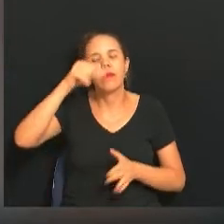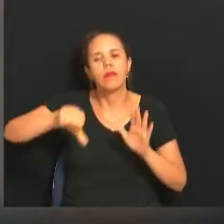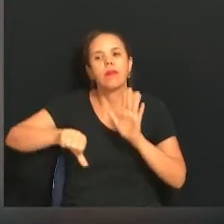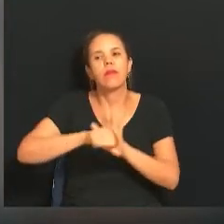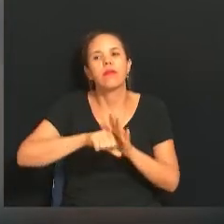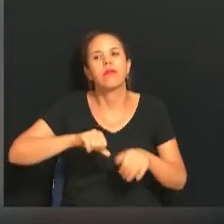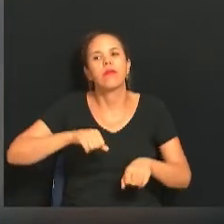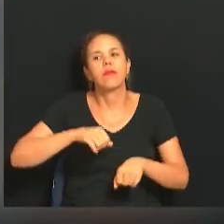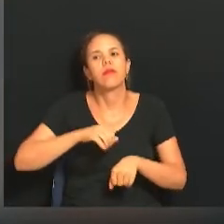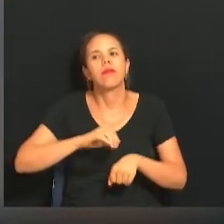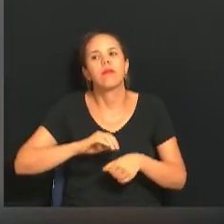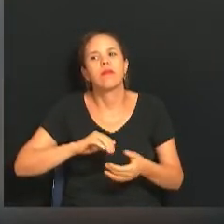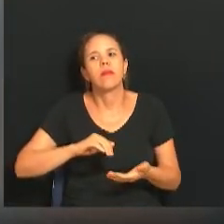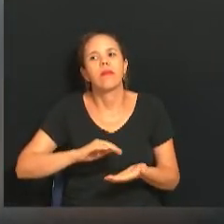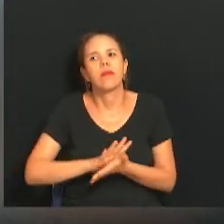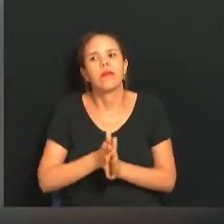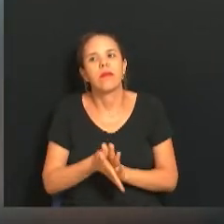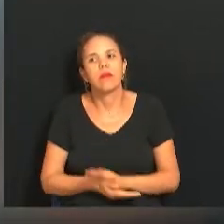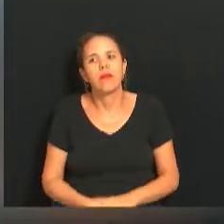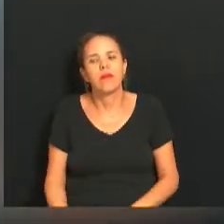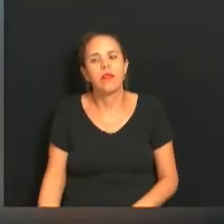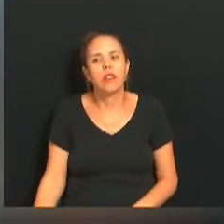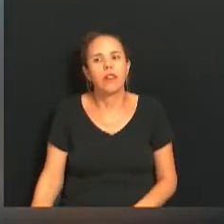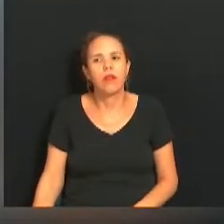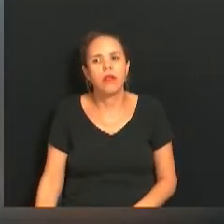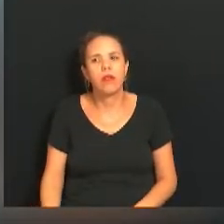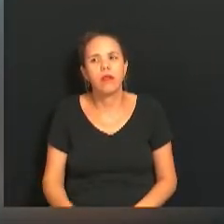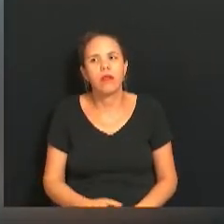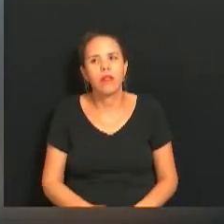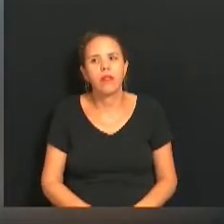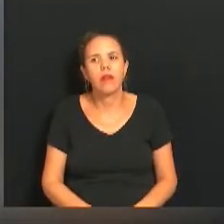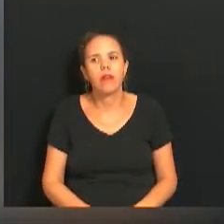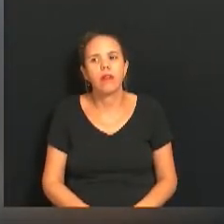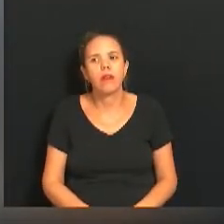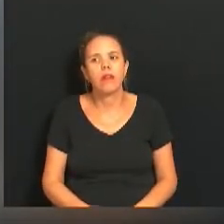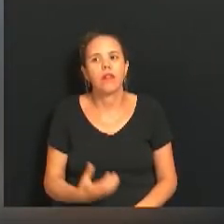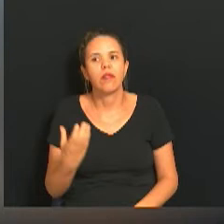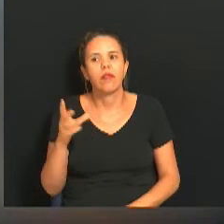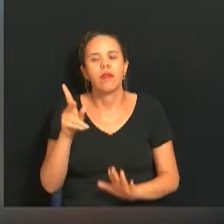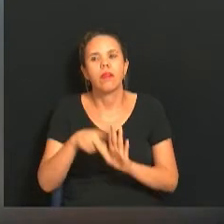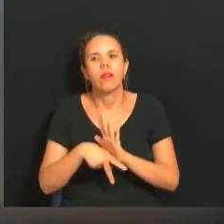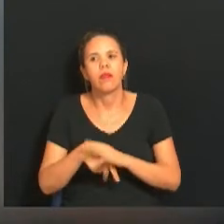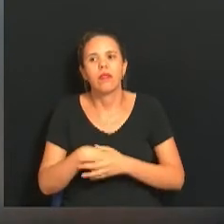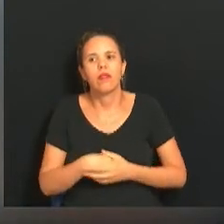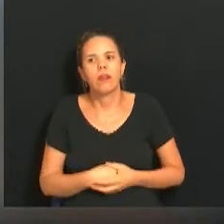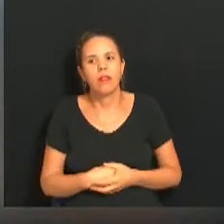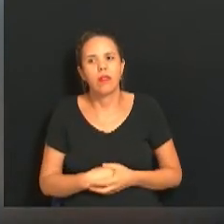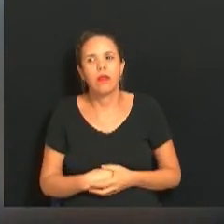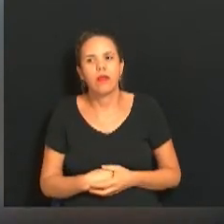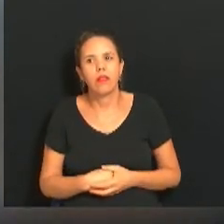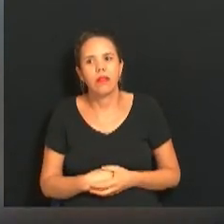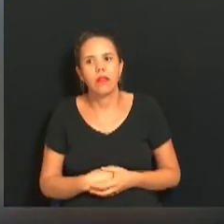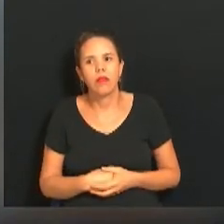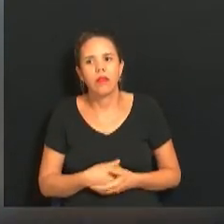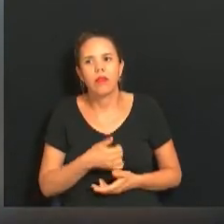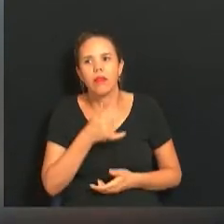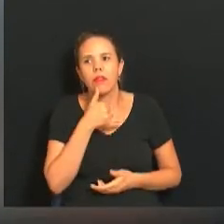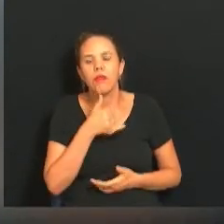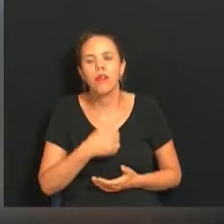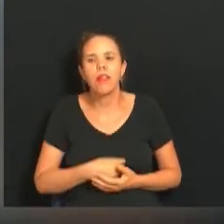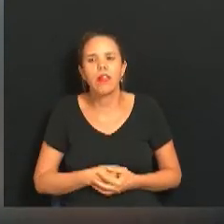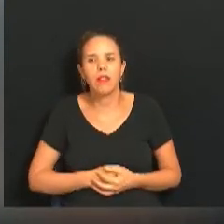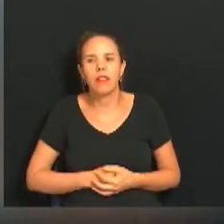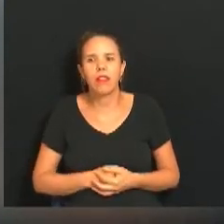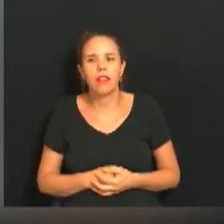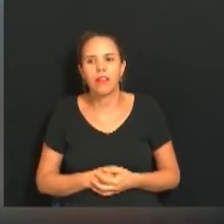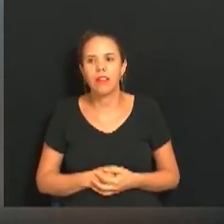a essas pessoas. E quando postamos esse projeto nas redes sociais, infelizmente,